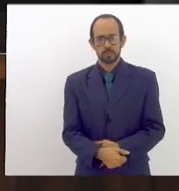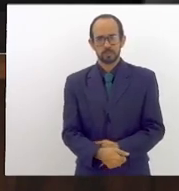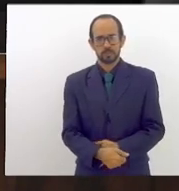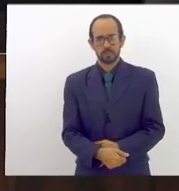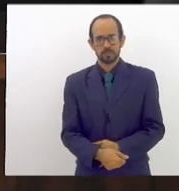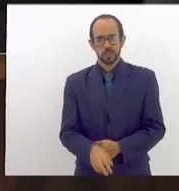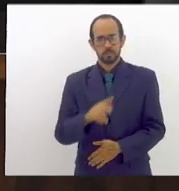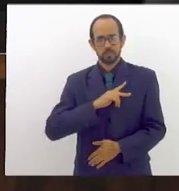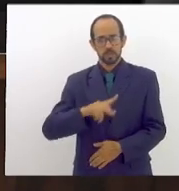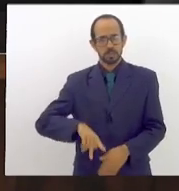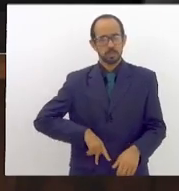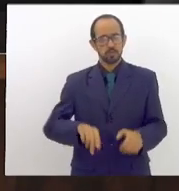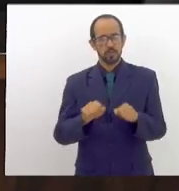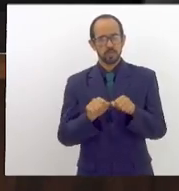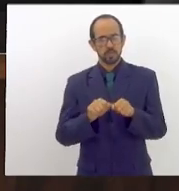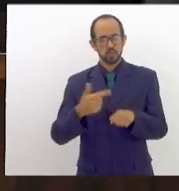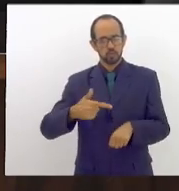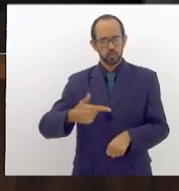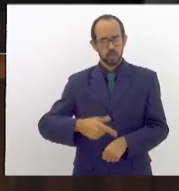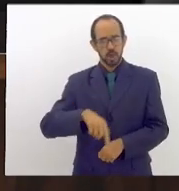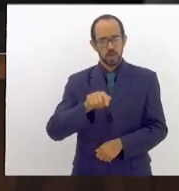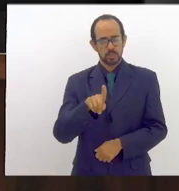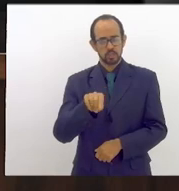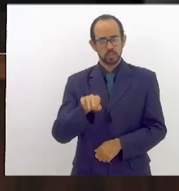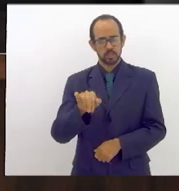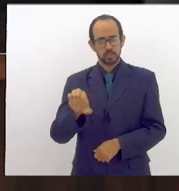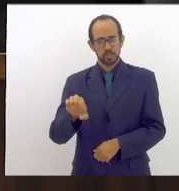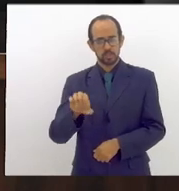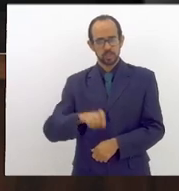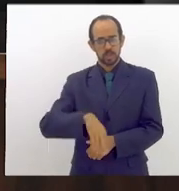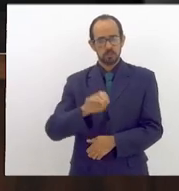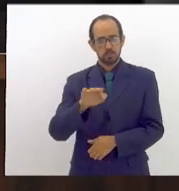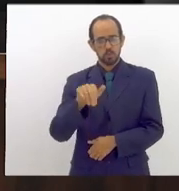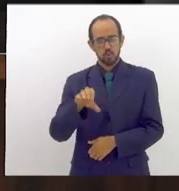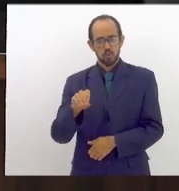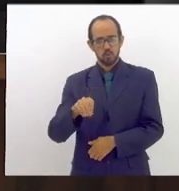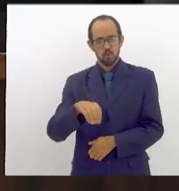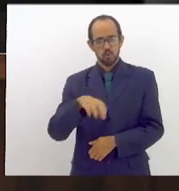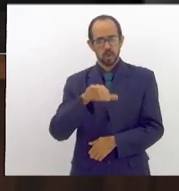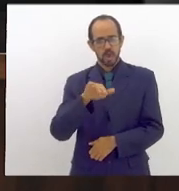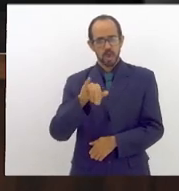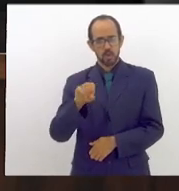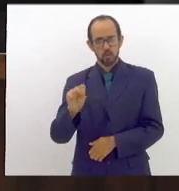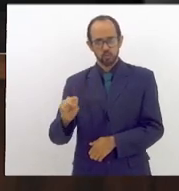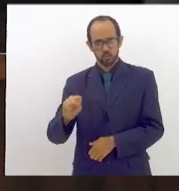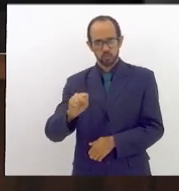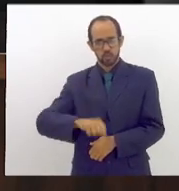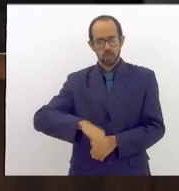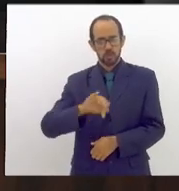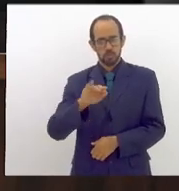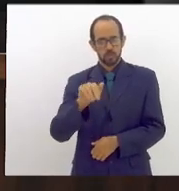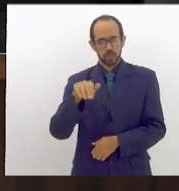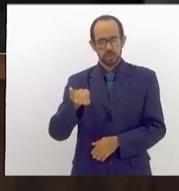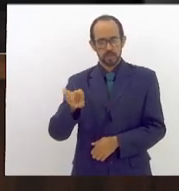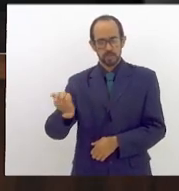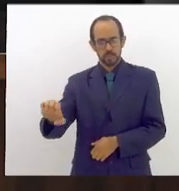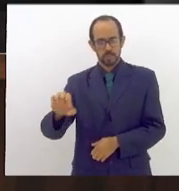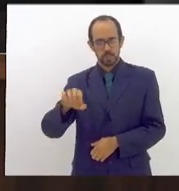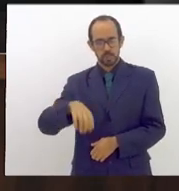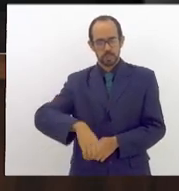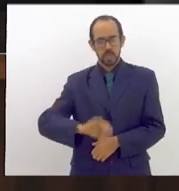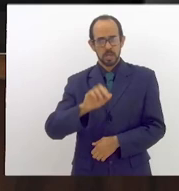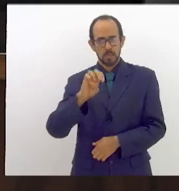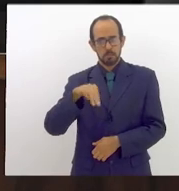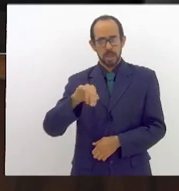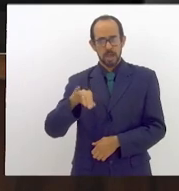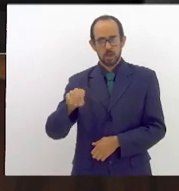Presidente você vai proceder a segunda chamada Alexandre de Freitas Bruno dalvares Carlos Macedo Franciane Mota Matos